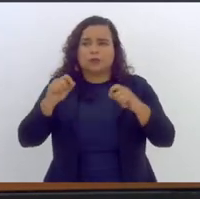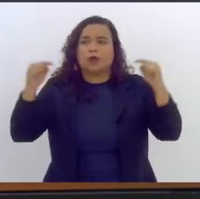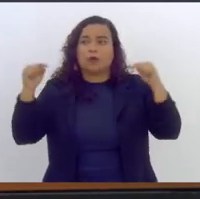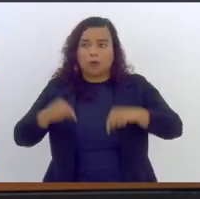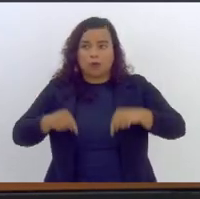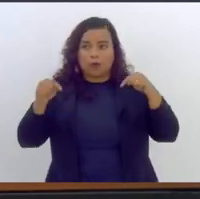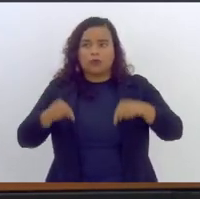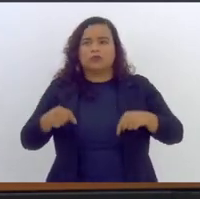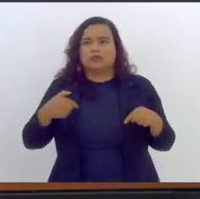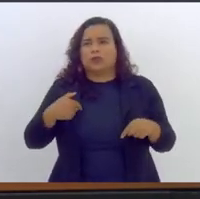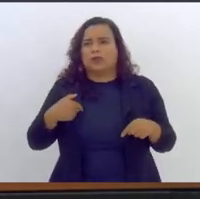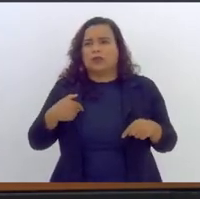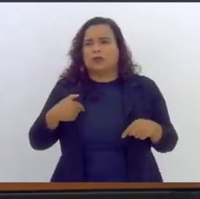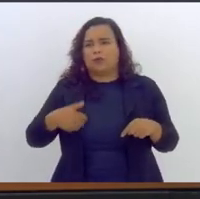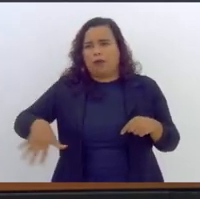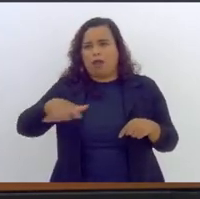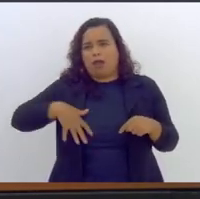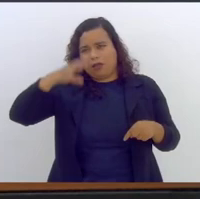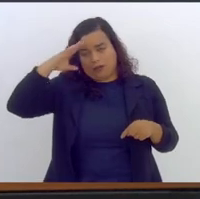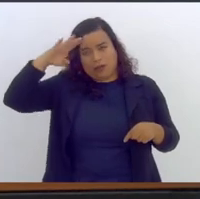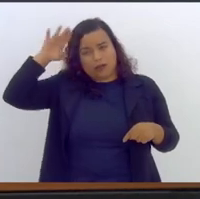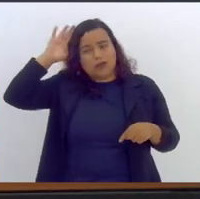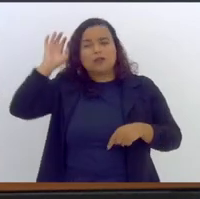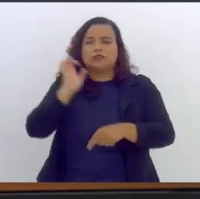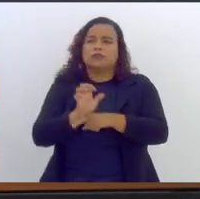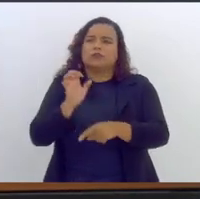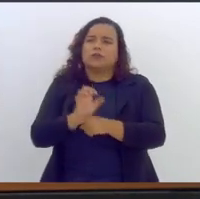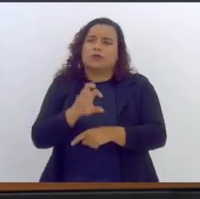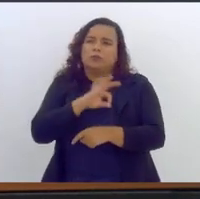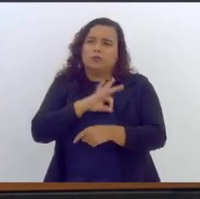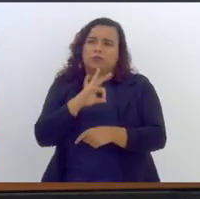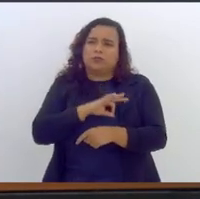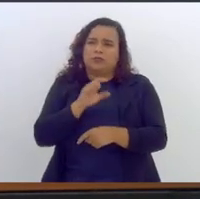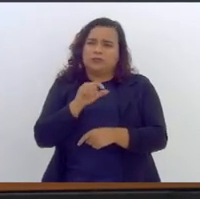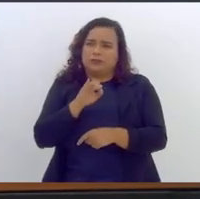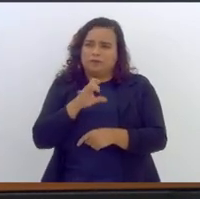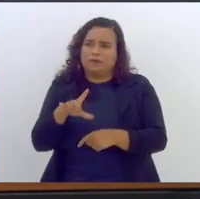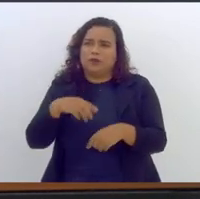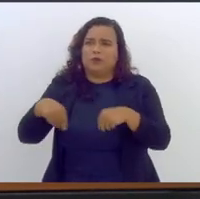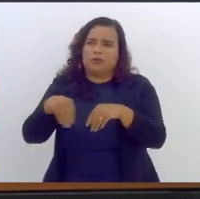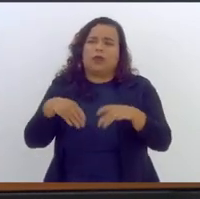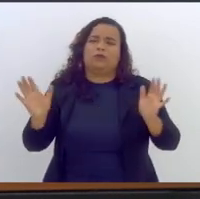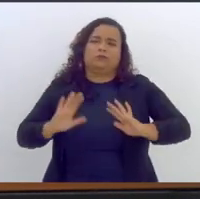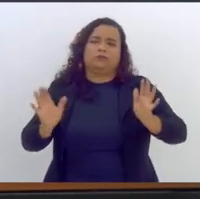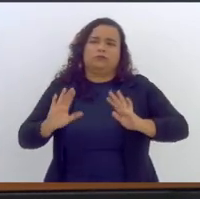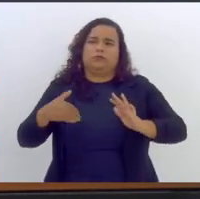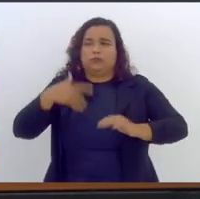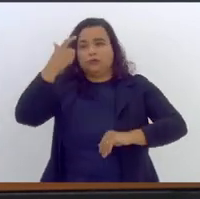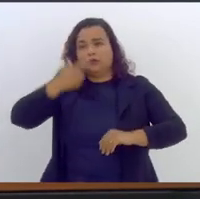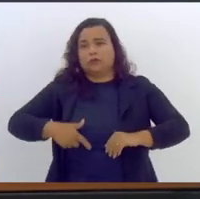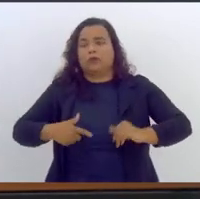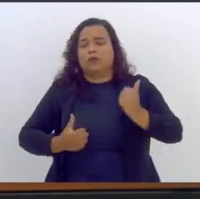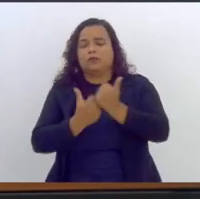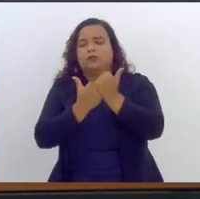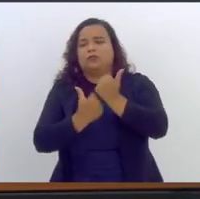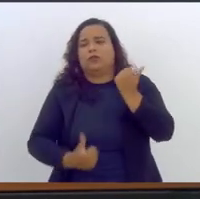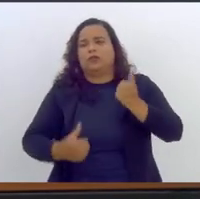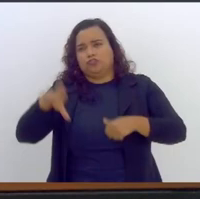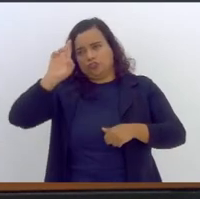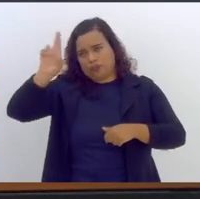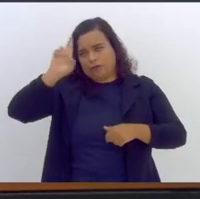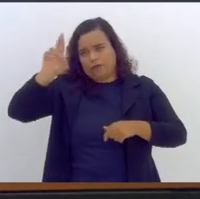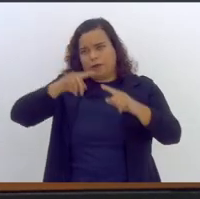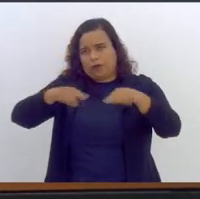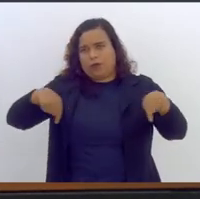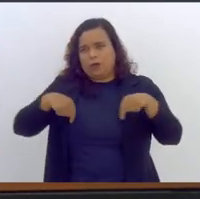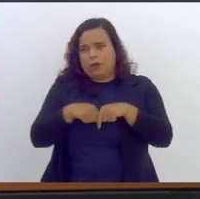estou na na academia Estadual Terra eu sou agora assistente da Sofia de gabinete a doutora Milena que